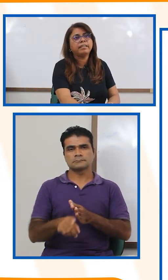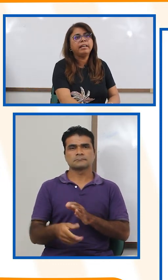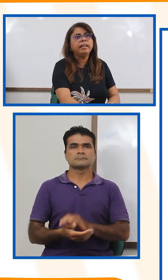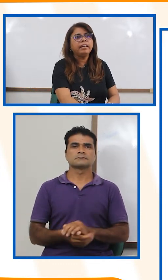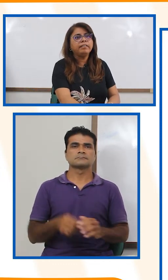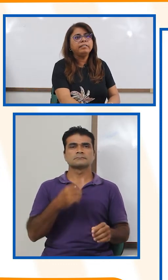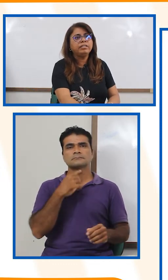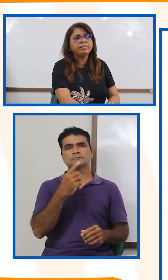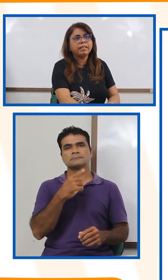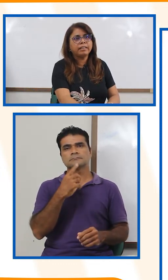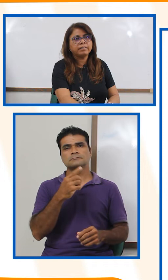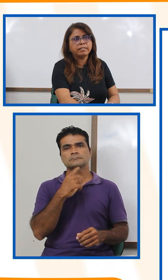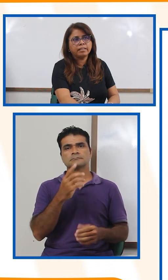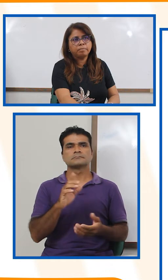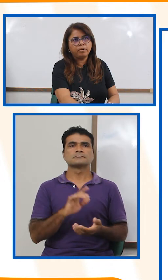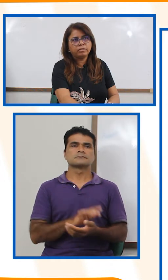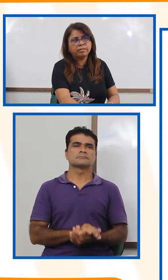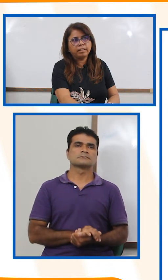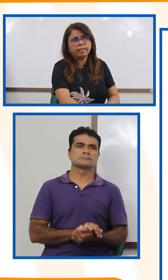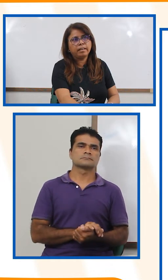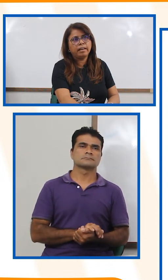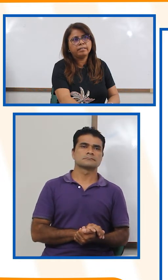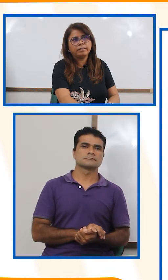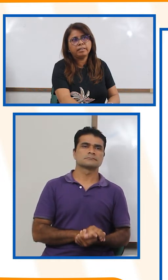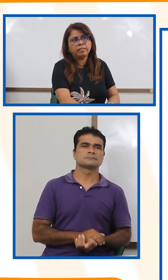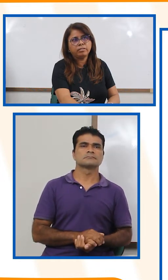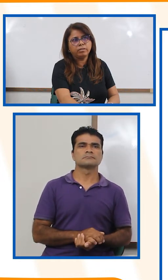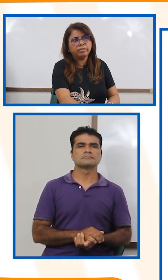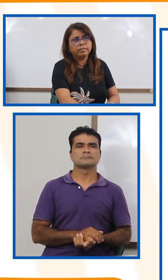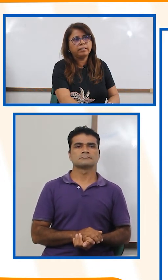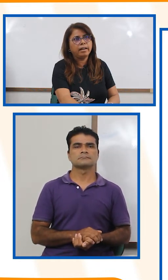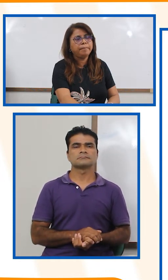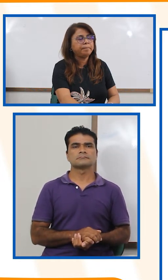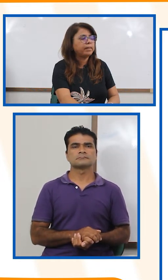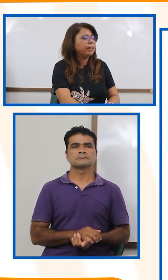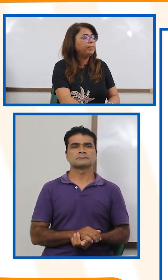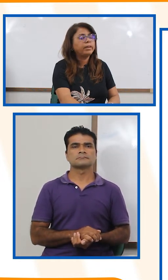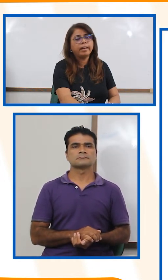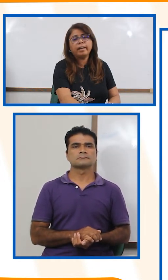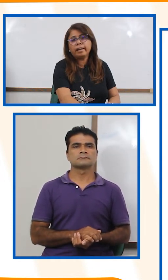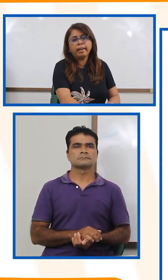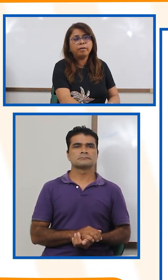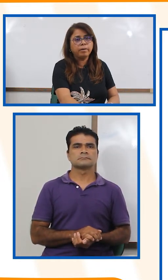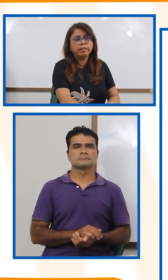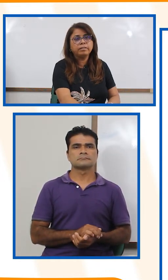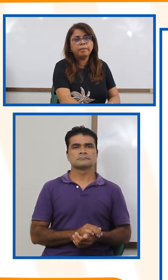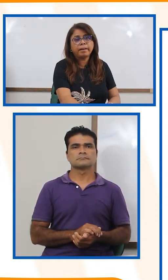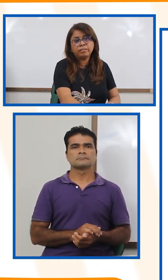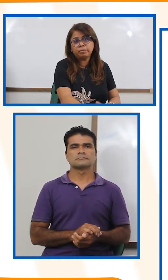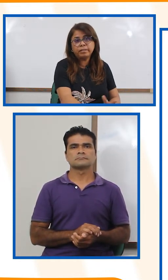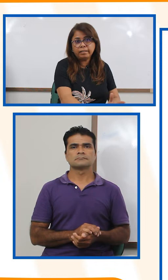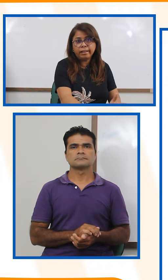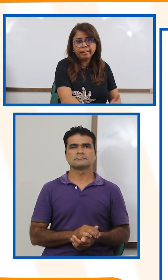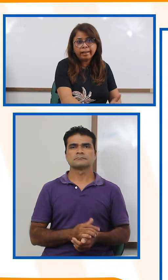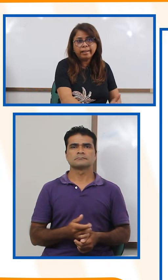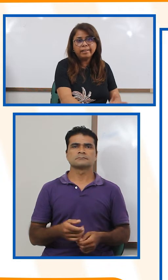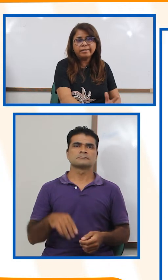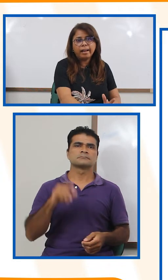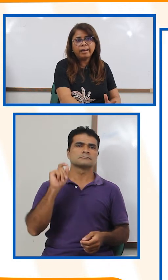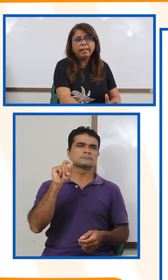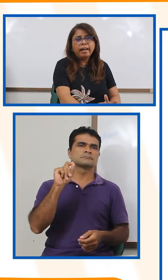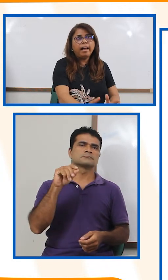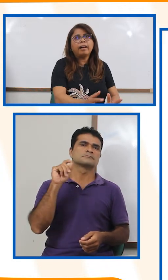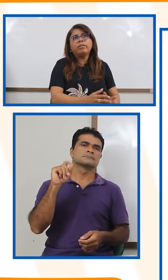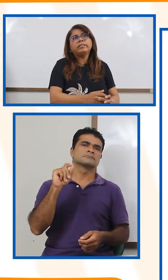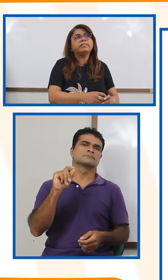que vai ser dita essas respostas aqui a essas questões, tá? O que, quem, quando, né? Pra gente poder entender,